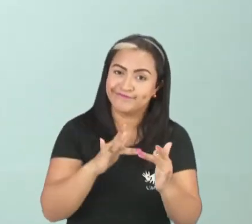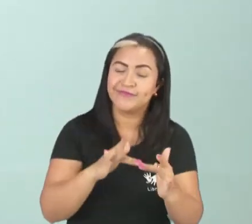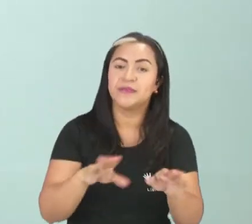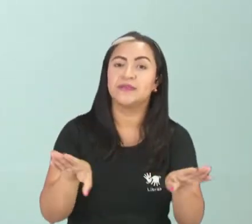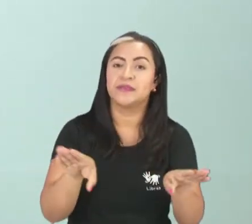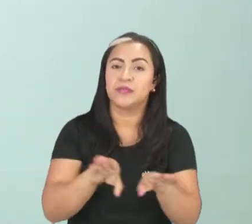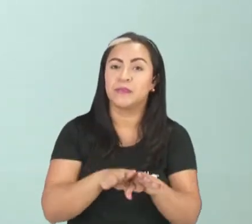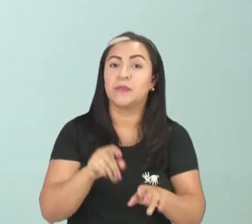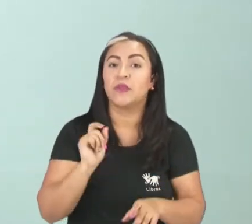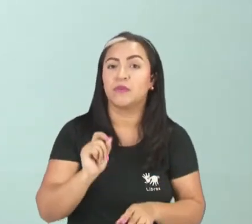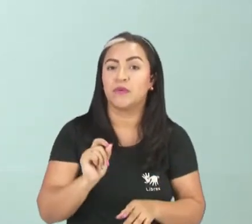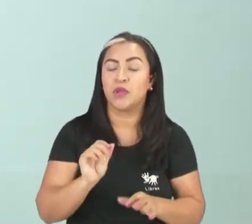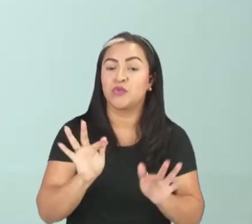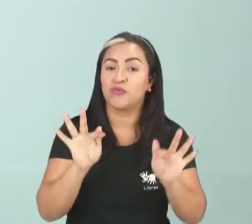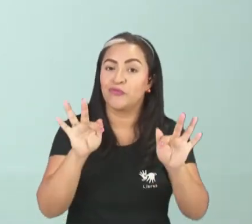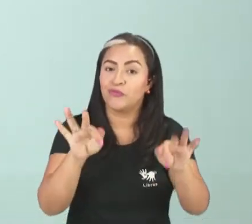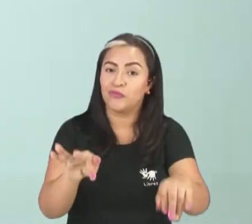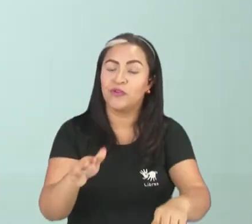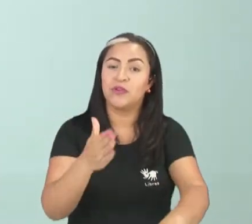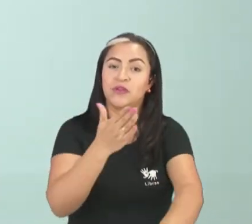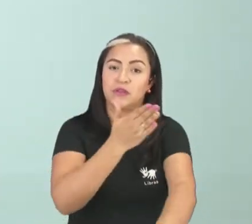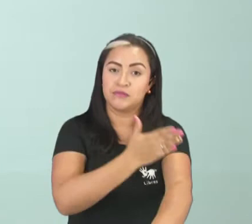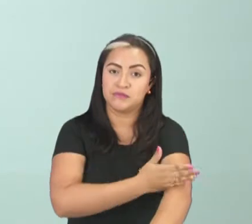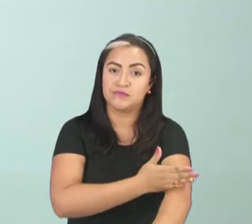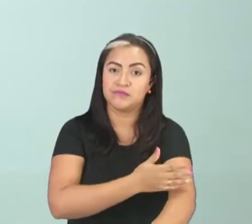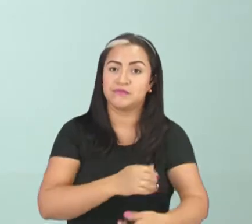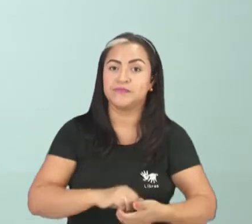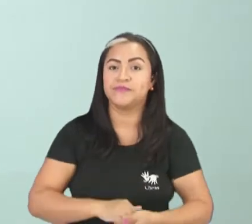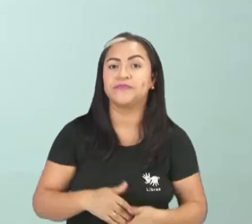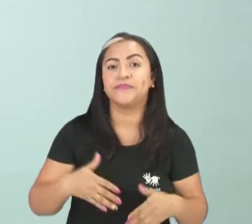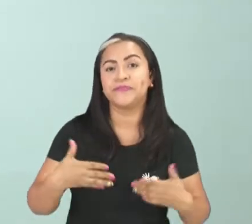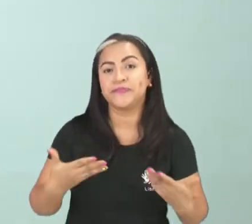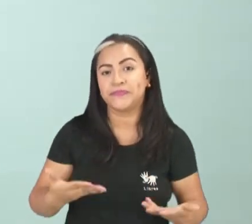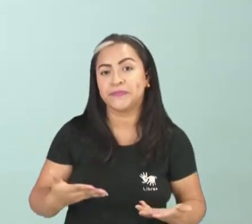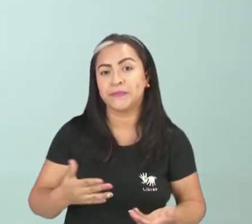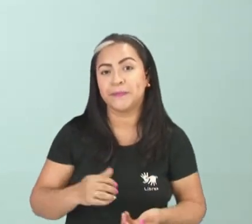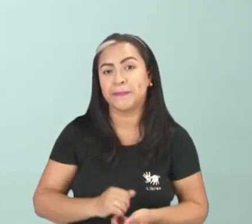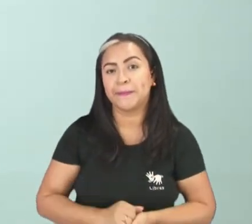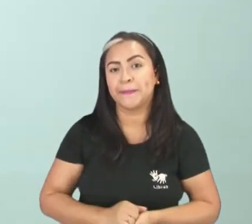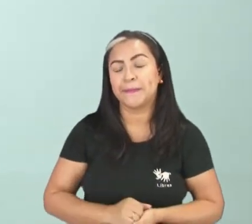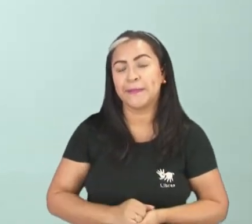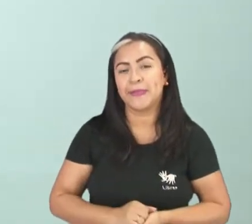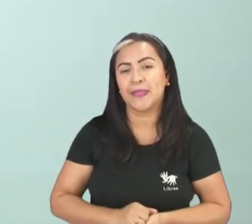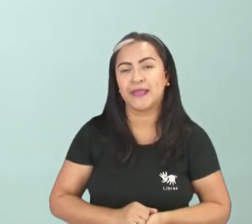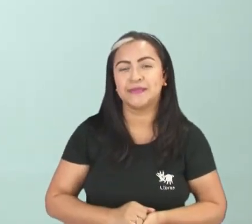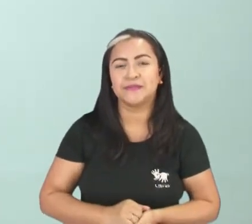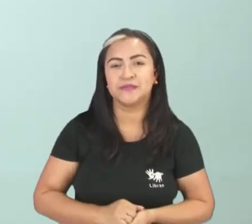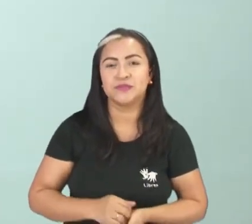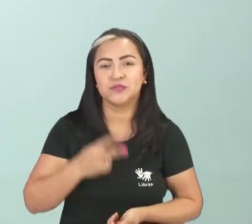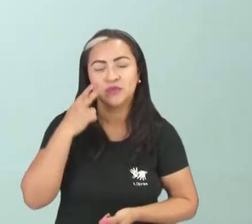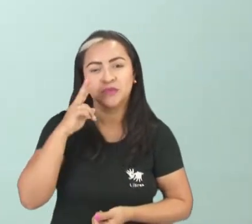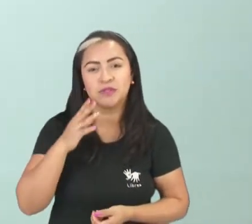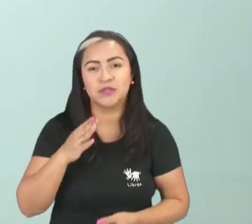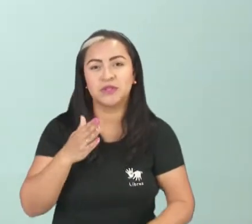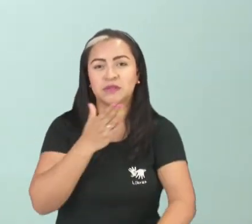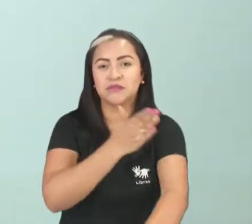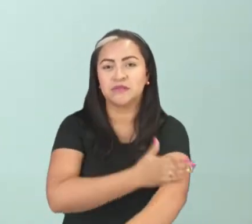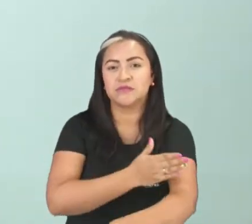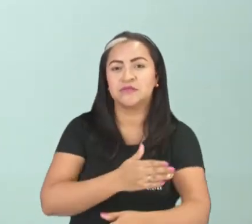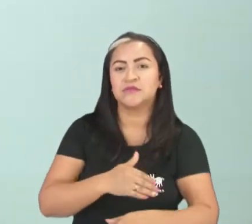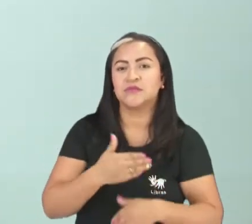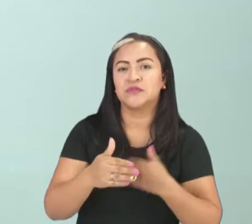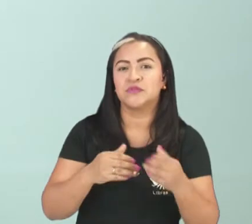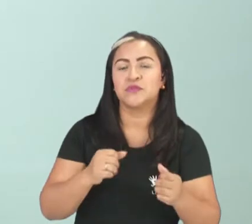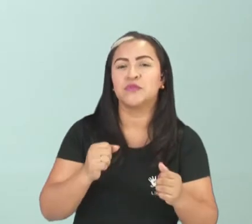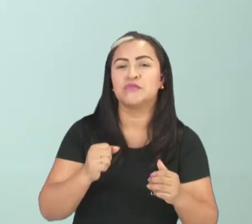ali com o fim da Idade Média, como eu disse. Então ele vai, nós vimos ali que a Idade Média durou cerca de